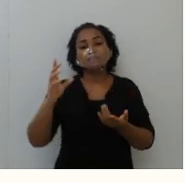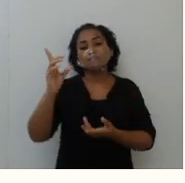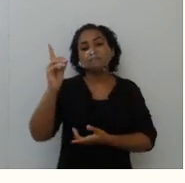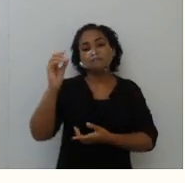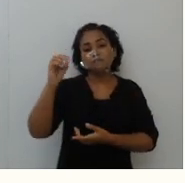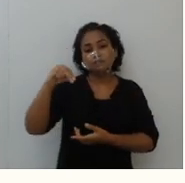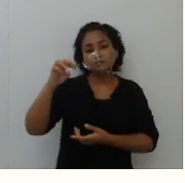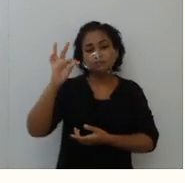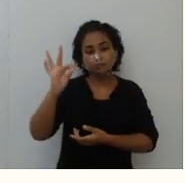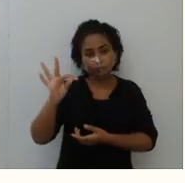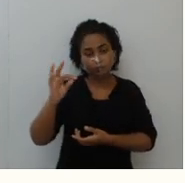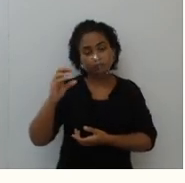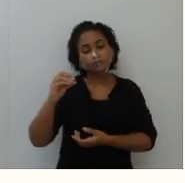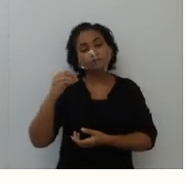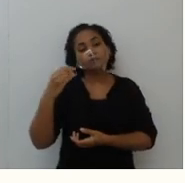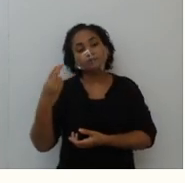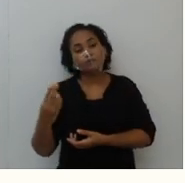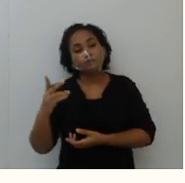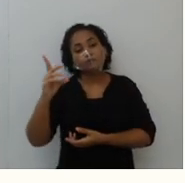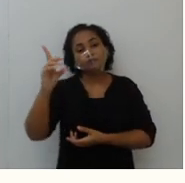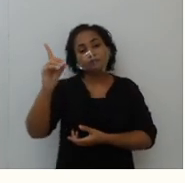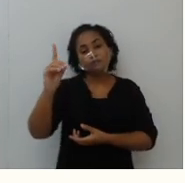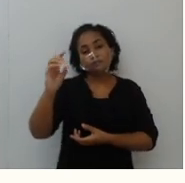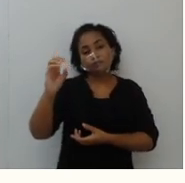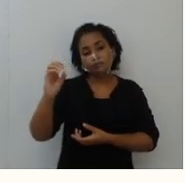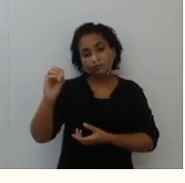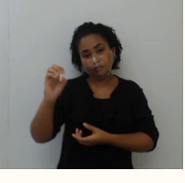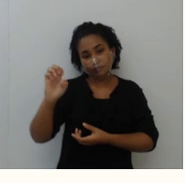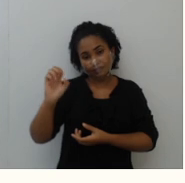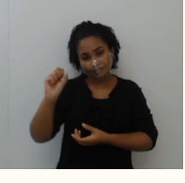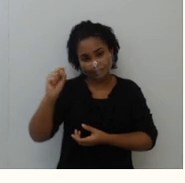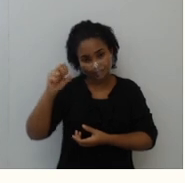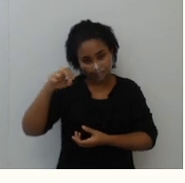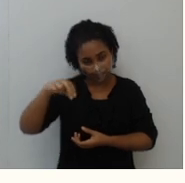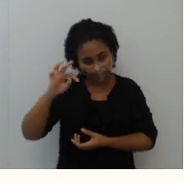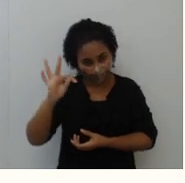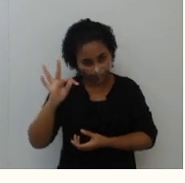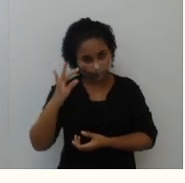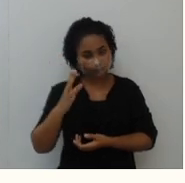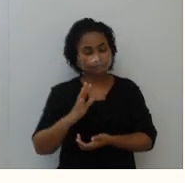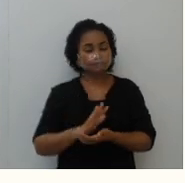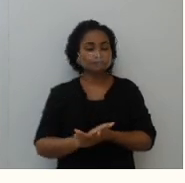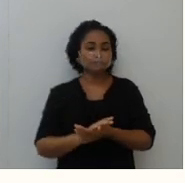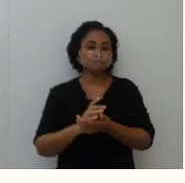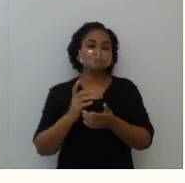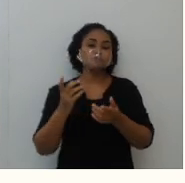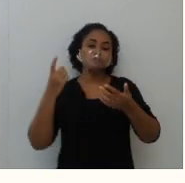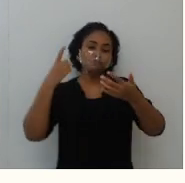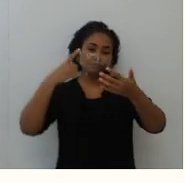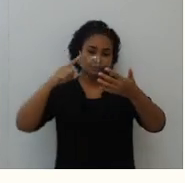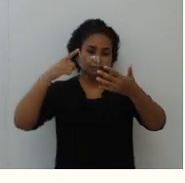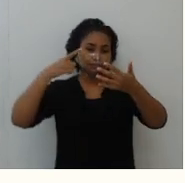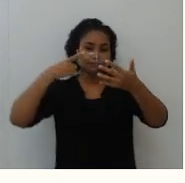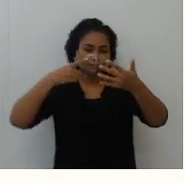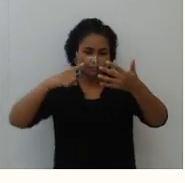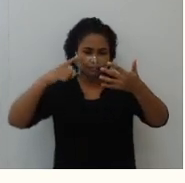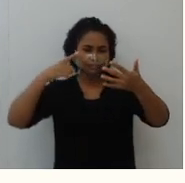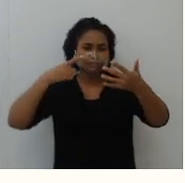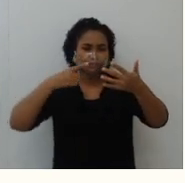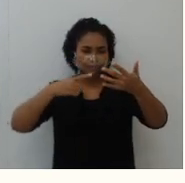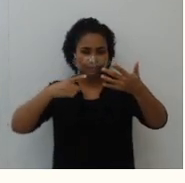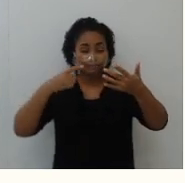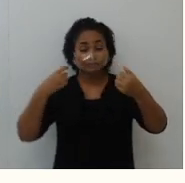atenção no sujeito, tá? Então, I don't work, you don't work, he doesn't work, she doesn't